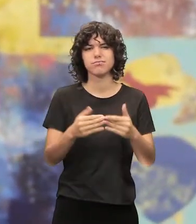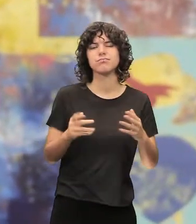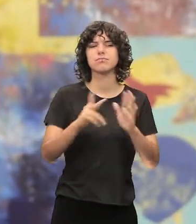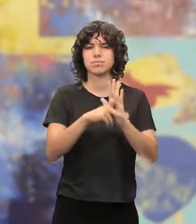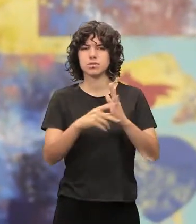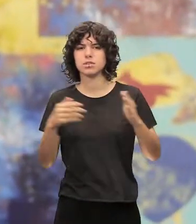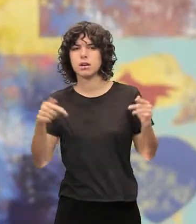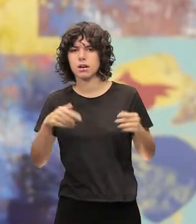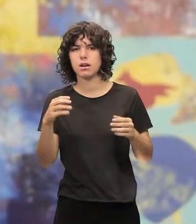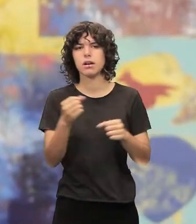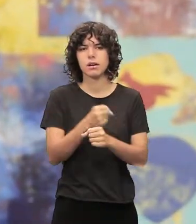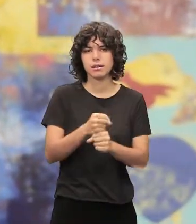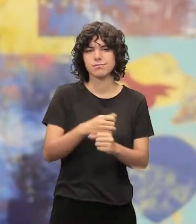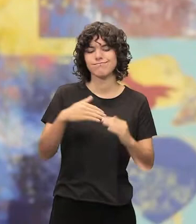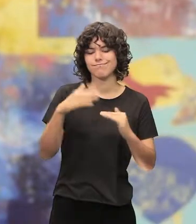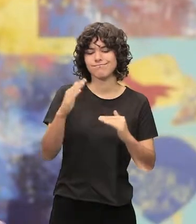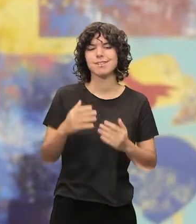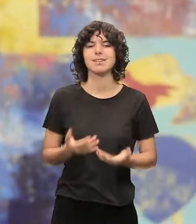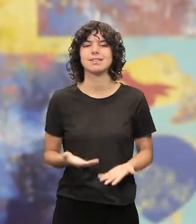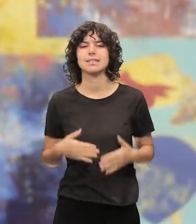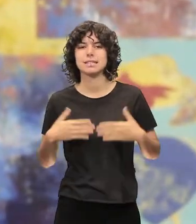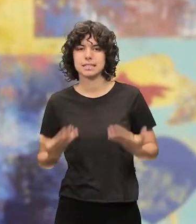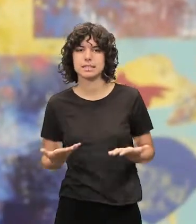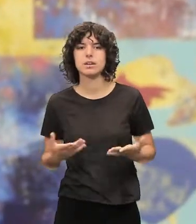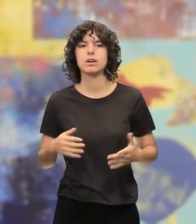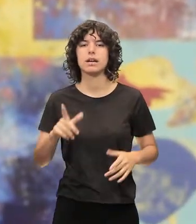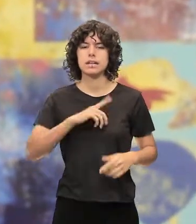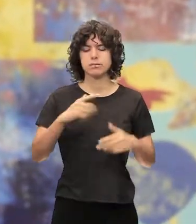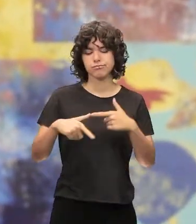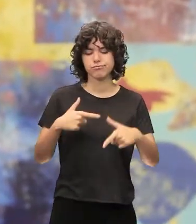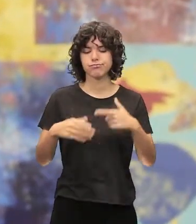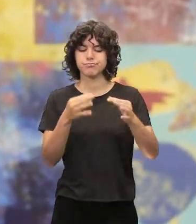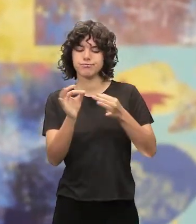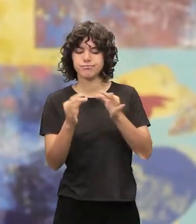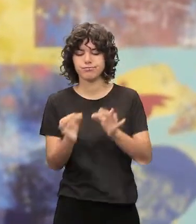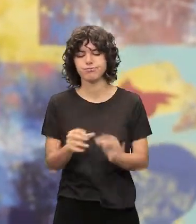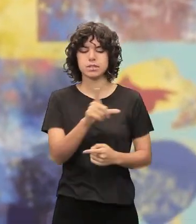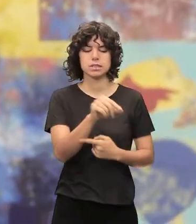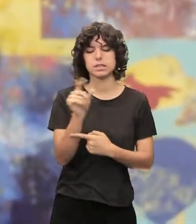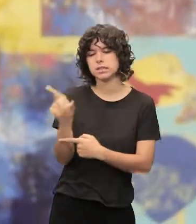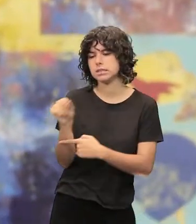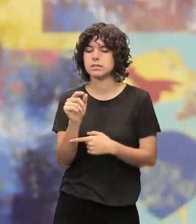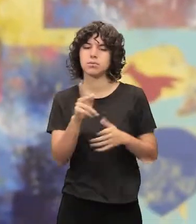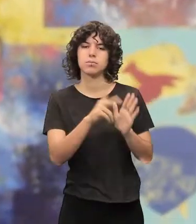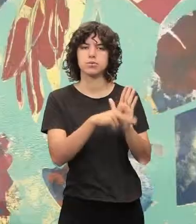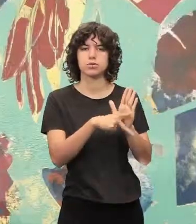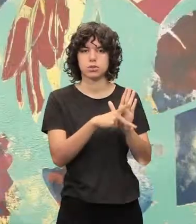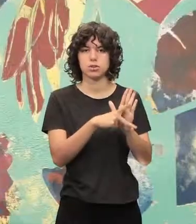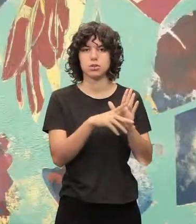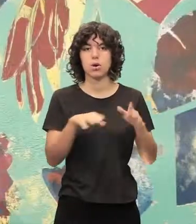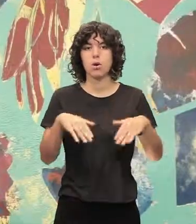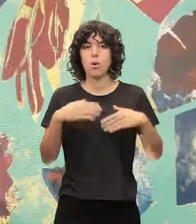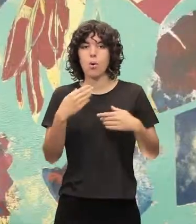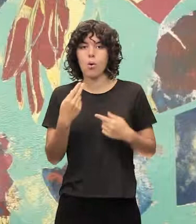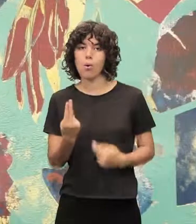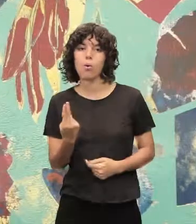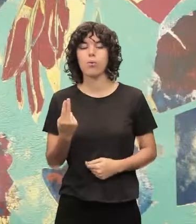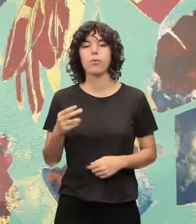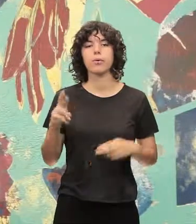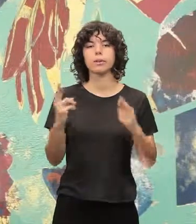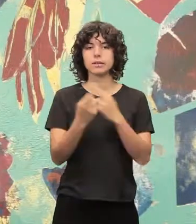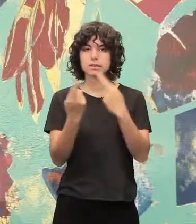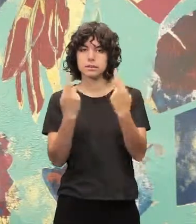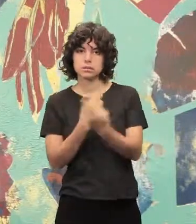ainda mais. Então, obviamente, tem um trabalho preparativo, diria, né, de seleção dos projetos, o que diz respeito à